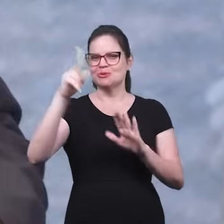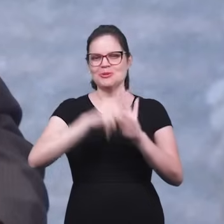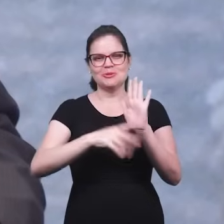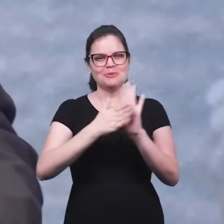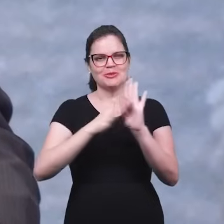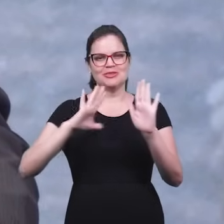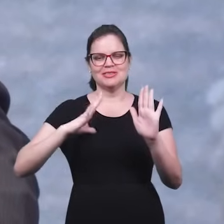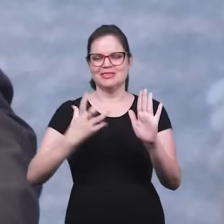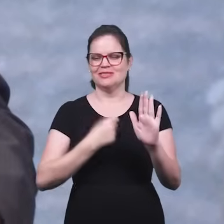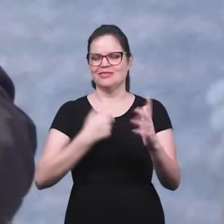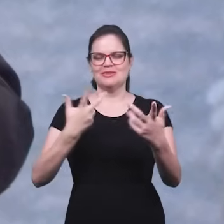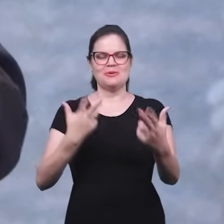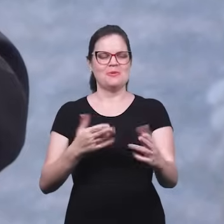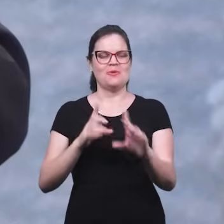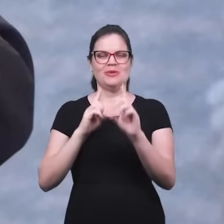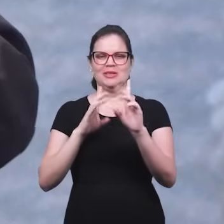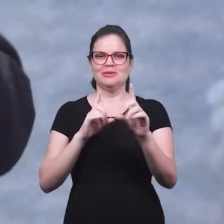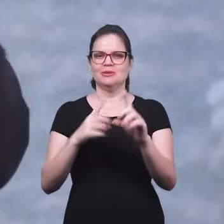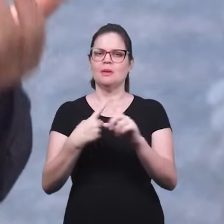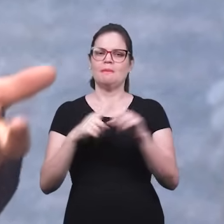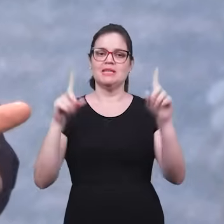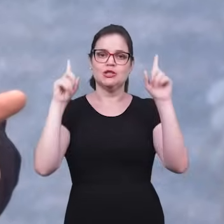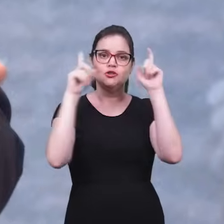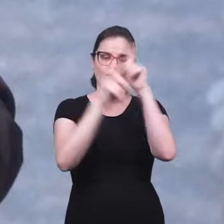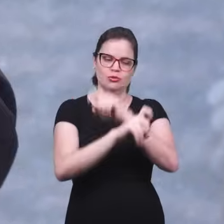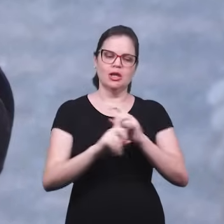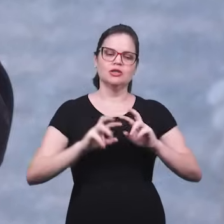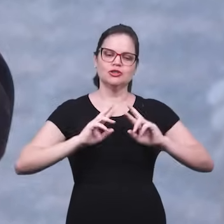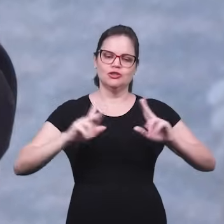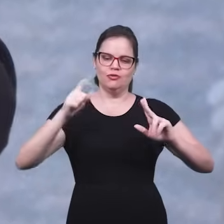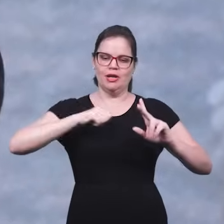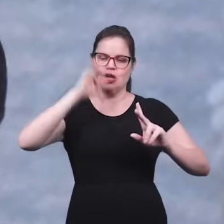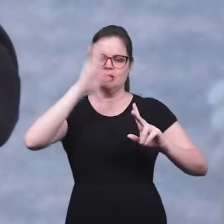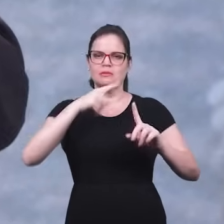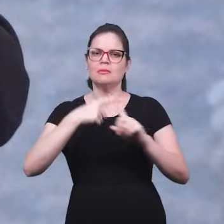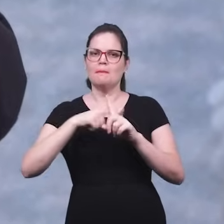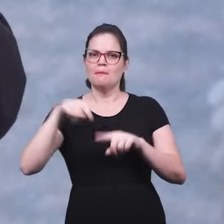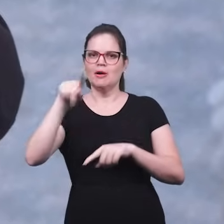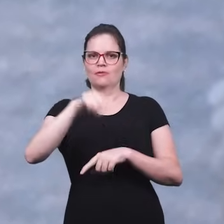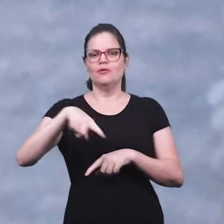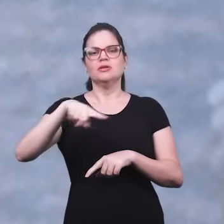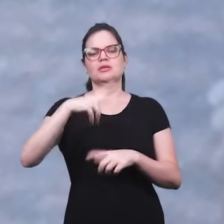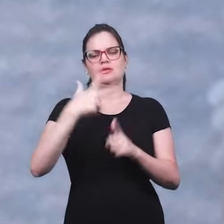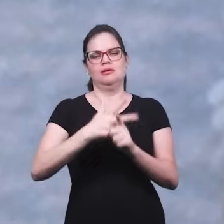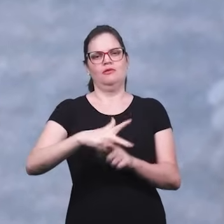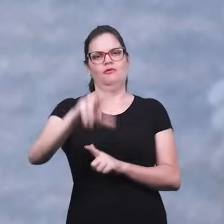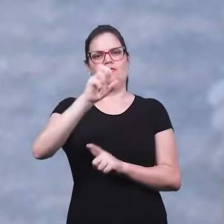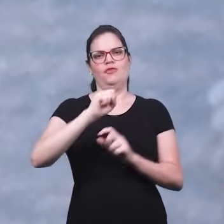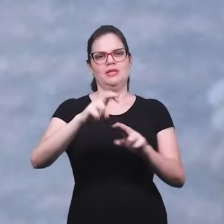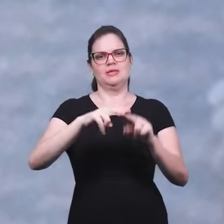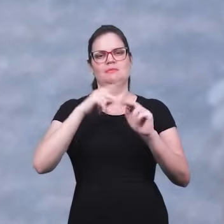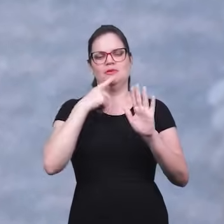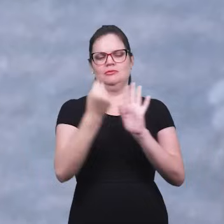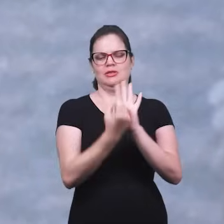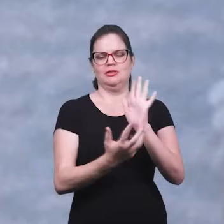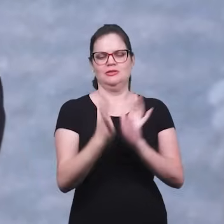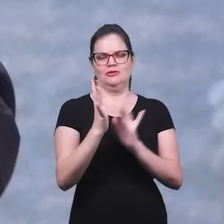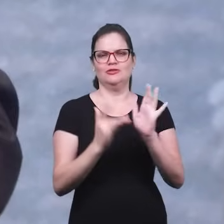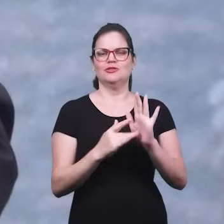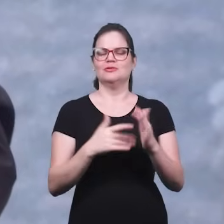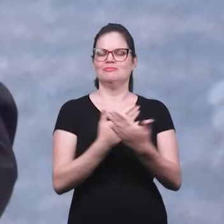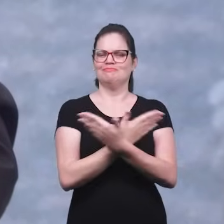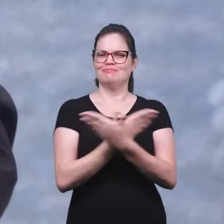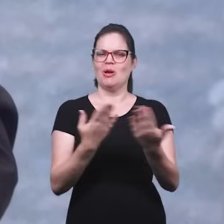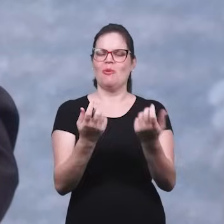dificuldades, naturalmente, que são eventualmente diferentes do Brasil, mas que também são vencidas pela operação do Senhor. Um grande